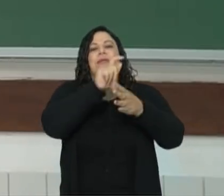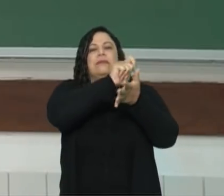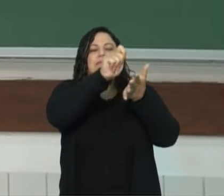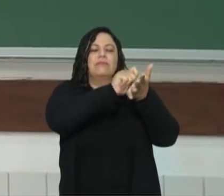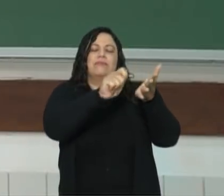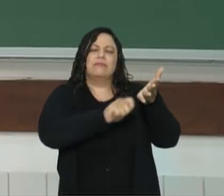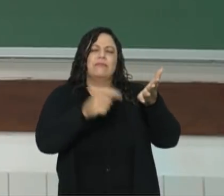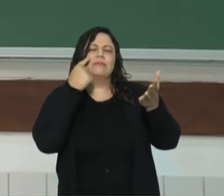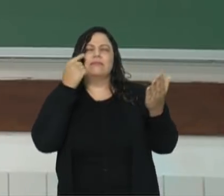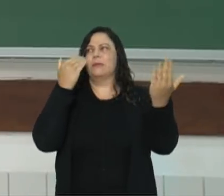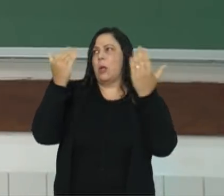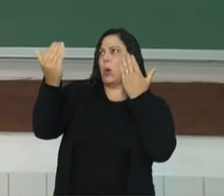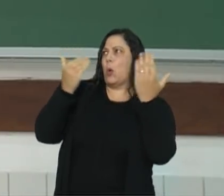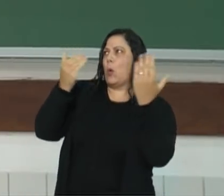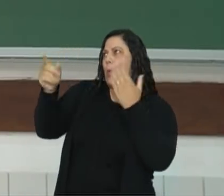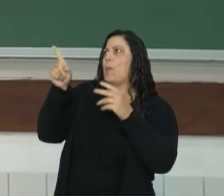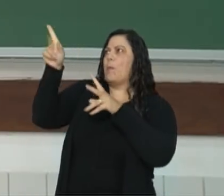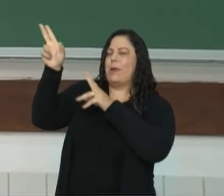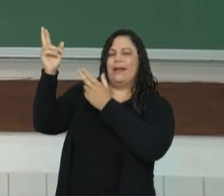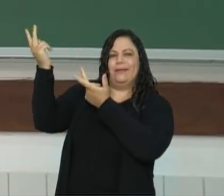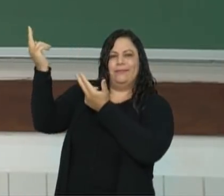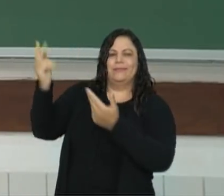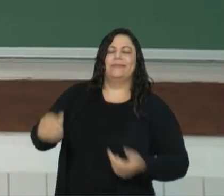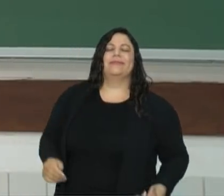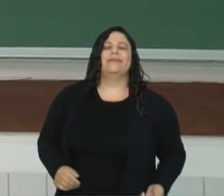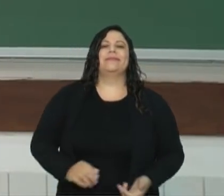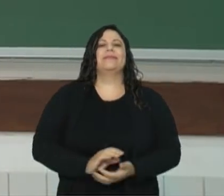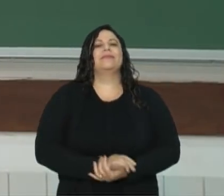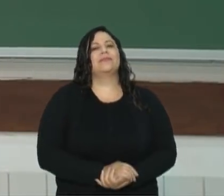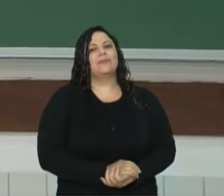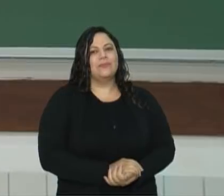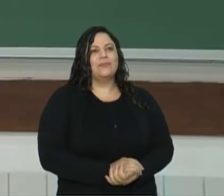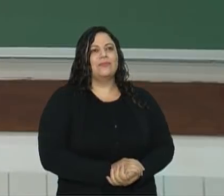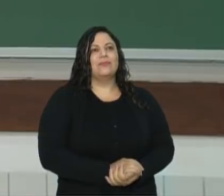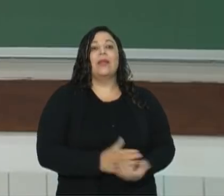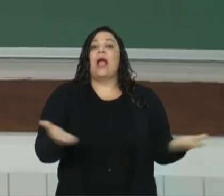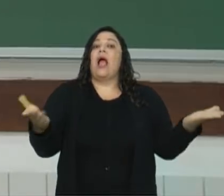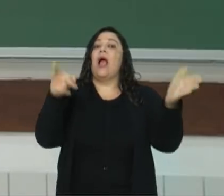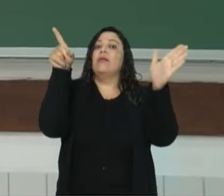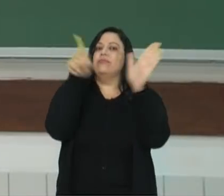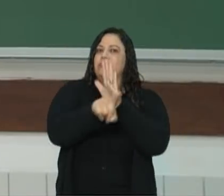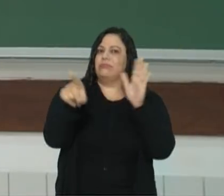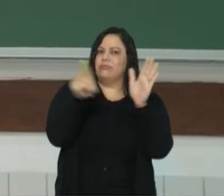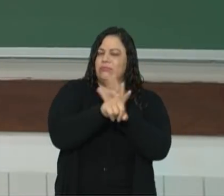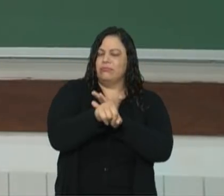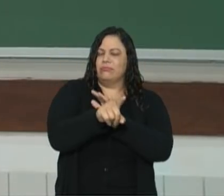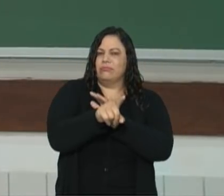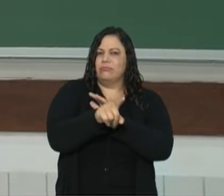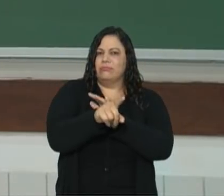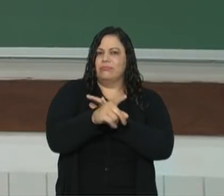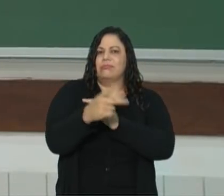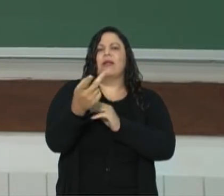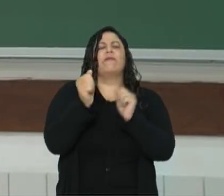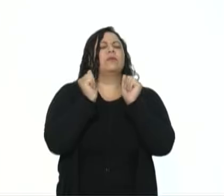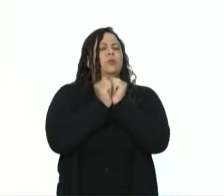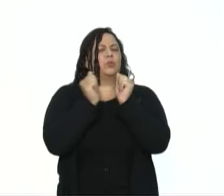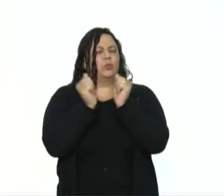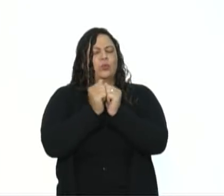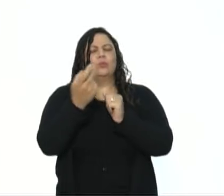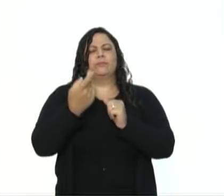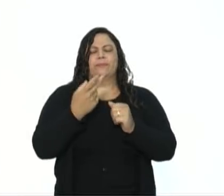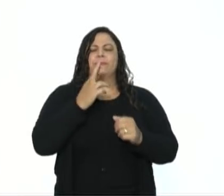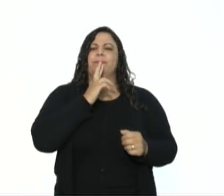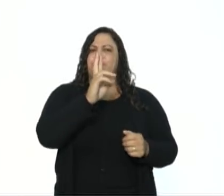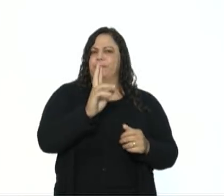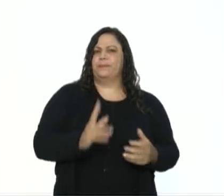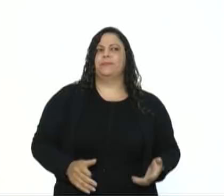olhadinha, veja se está conferindo aí, tá bom? Vamos lá para o quiz. Vamos fazer juntos esse quiz sobre cartão